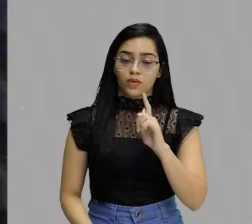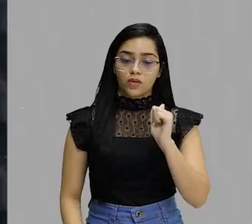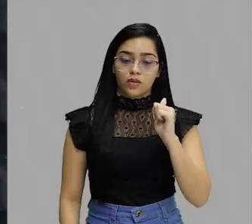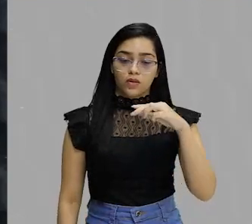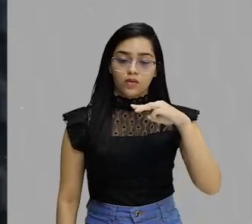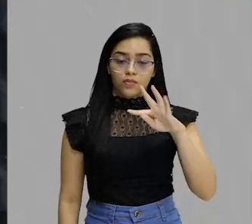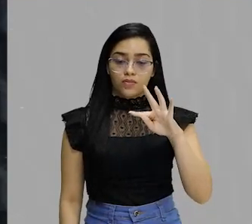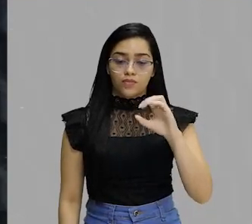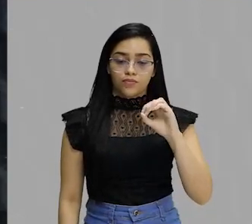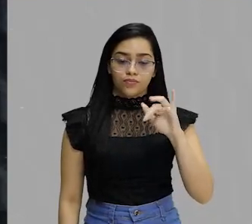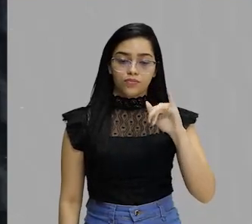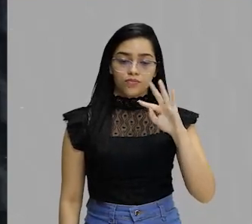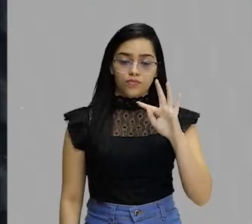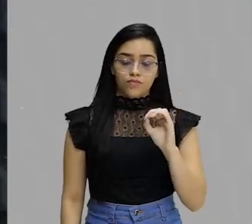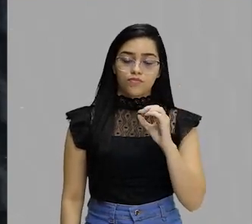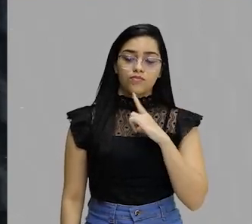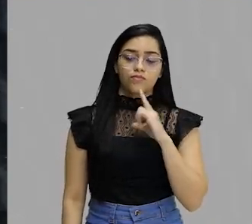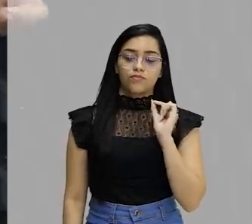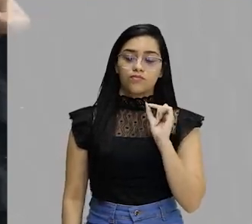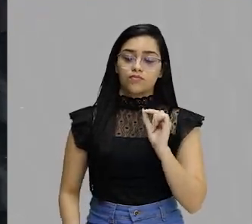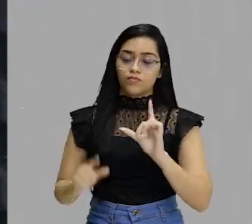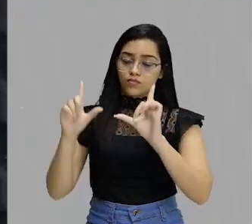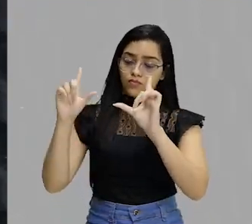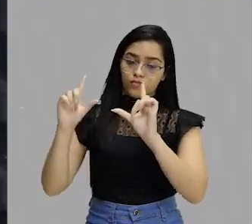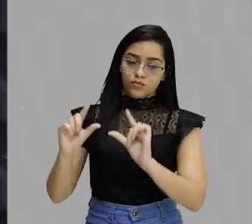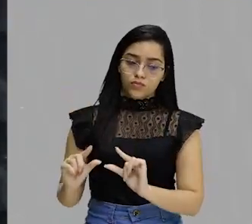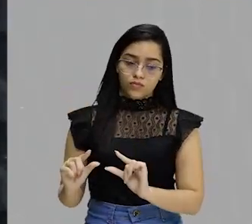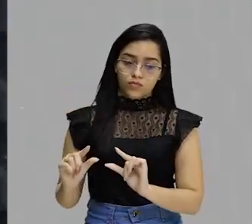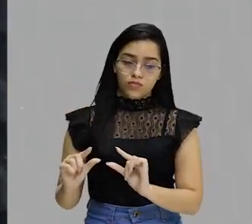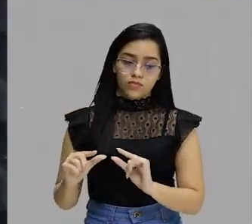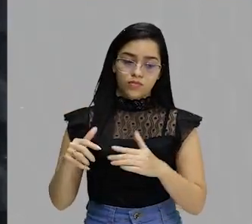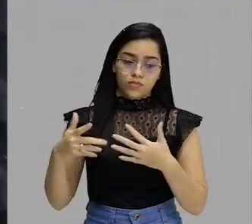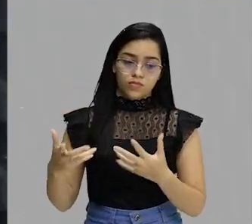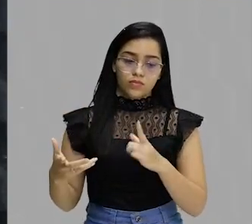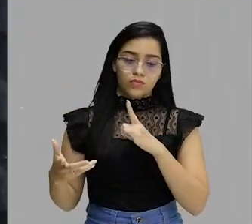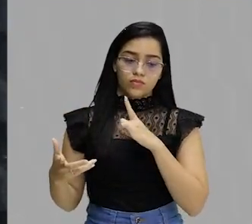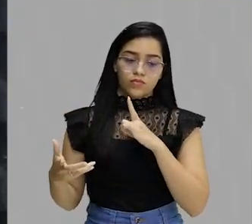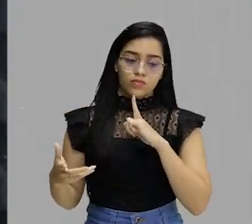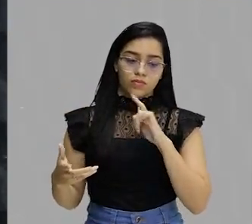gametófito ele teve uma tendência de ser diminuído. E aqui, no caso das